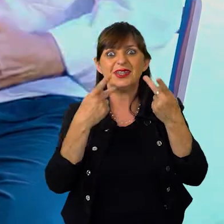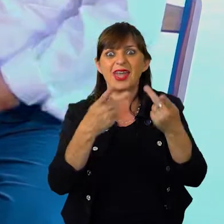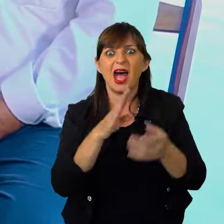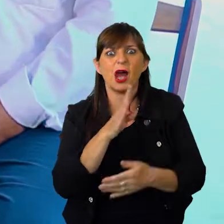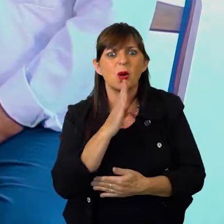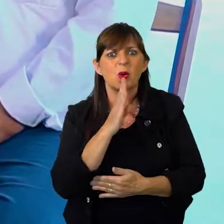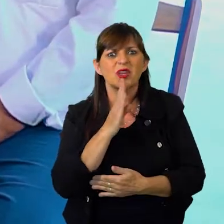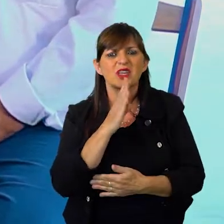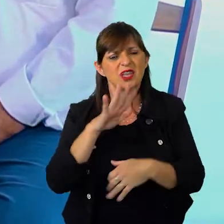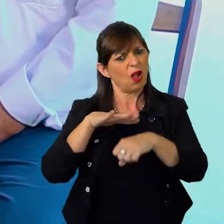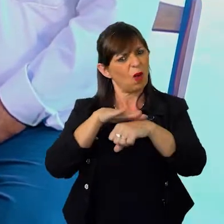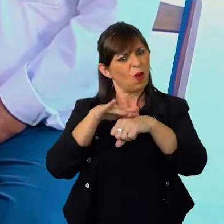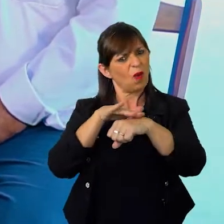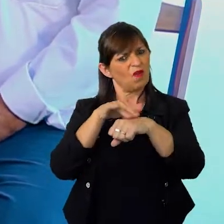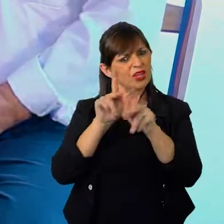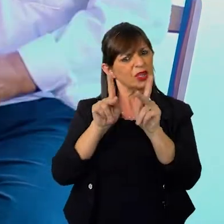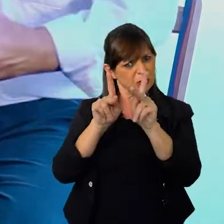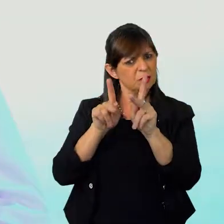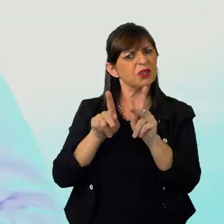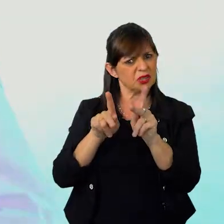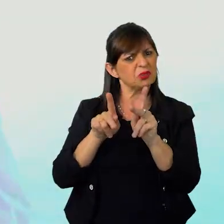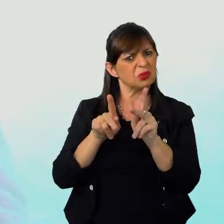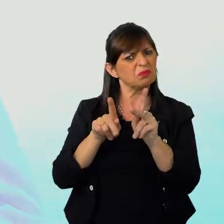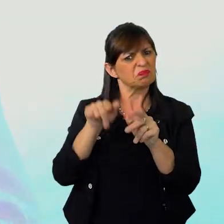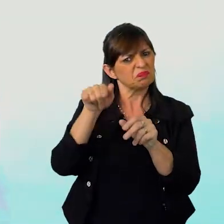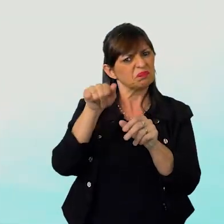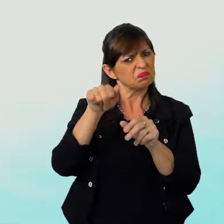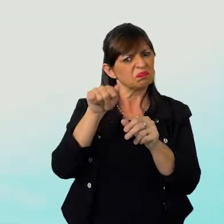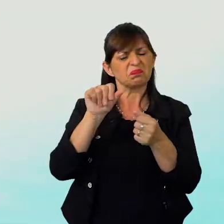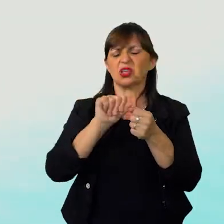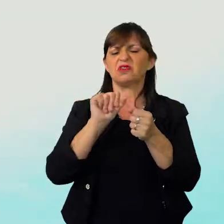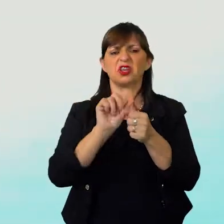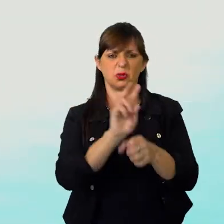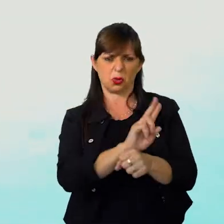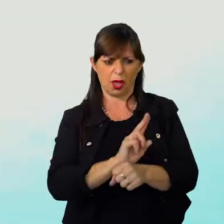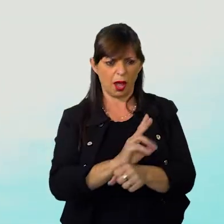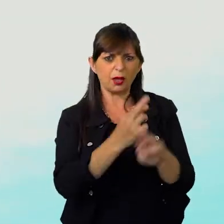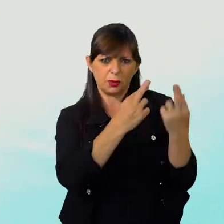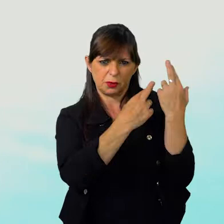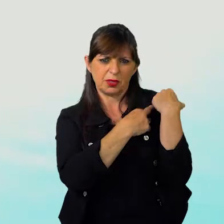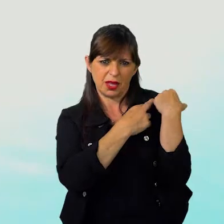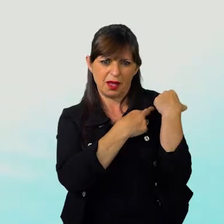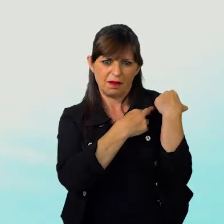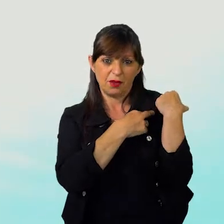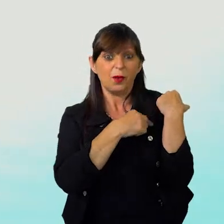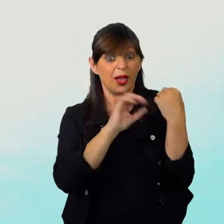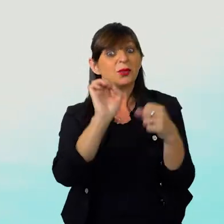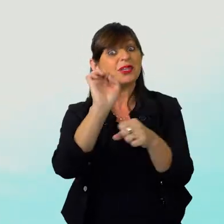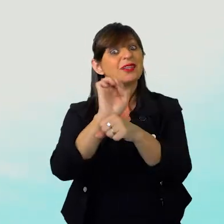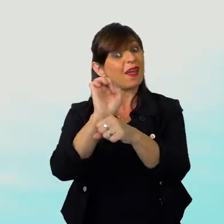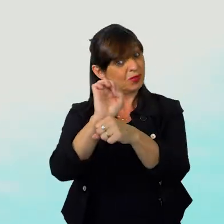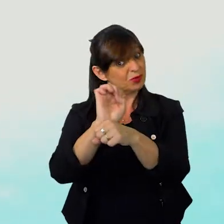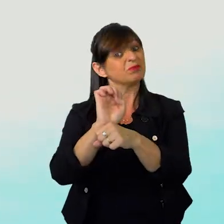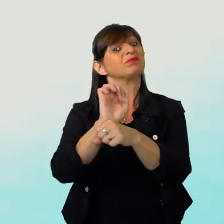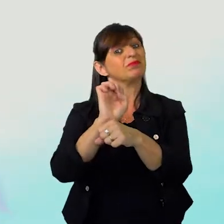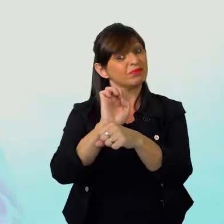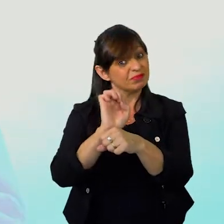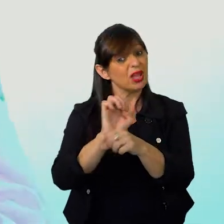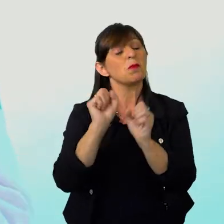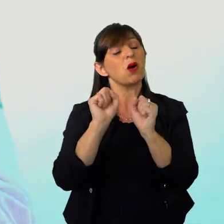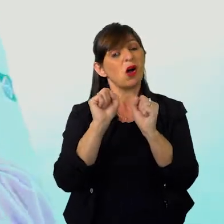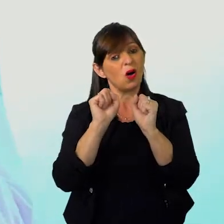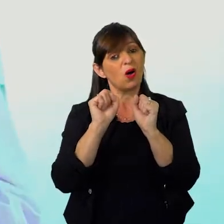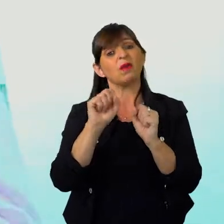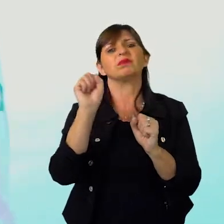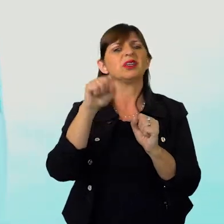fala que o pessoal lá que faz o cuidado do depois do parque é um órgão estadual e você pode ir lá sim fazer